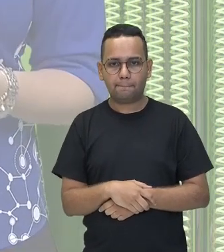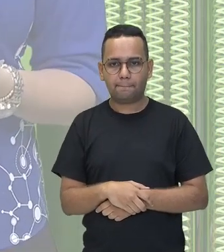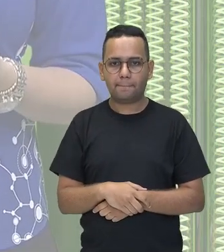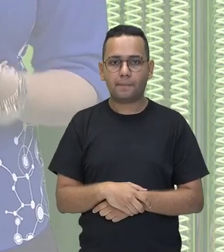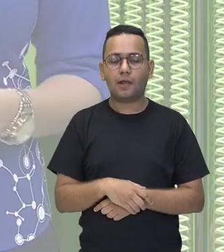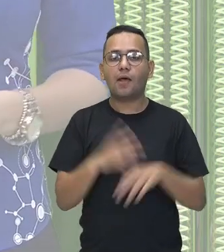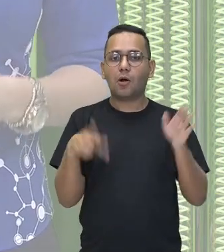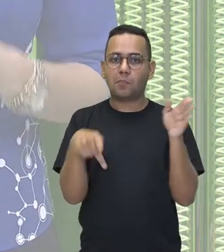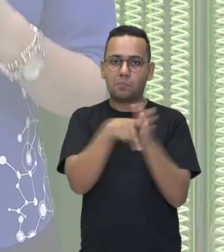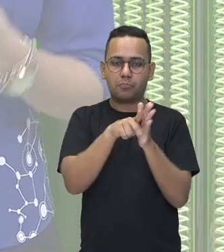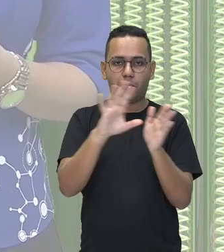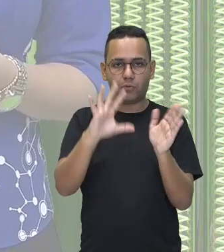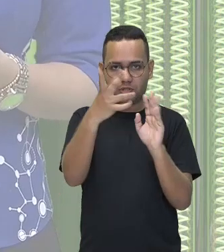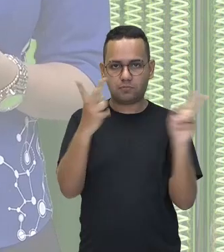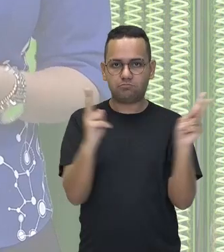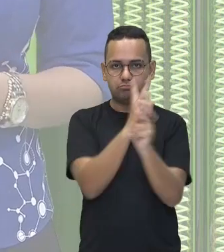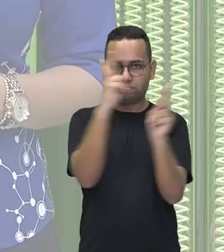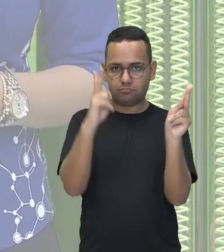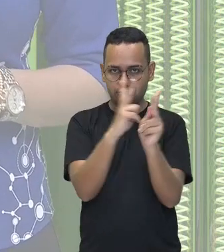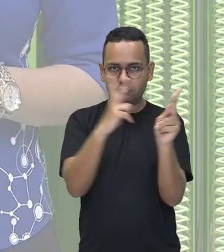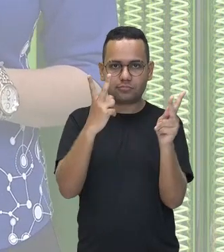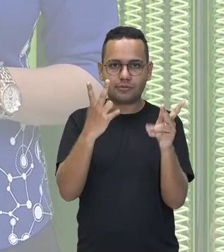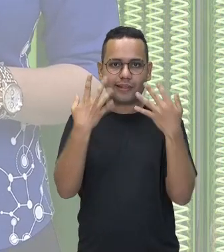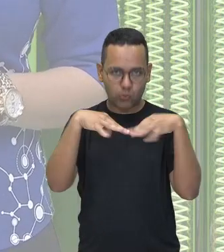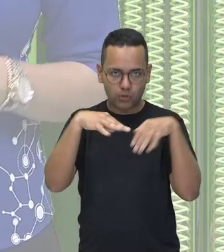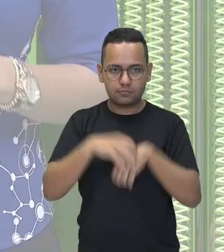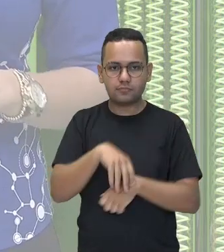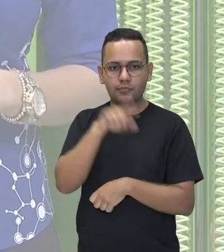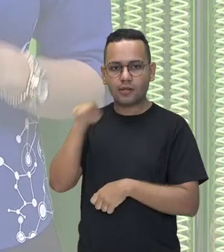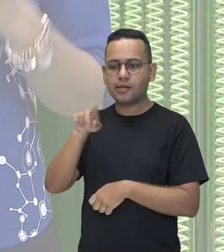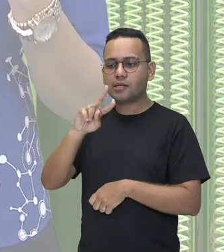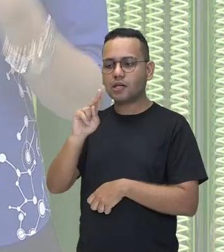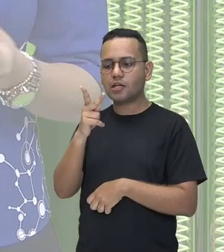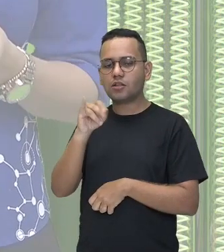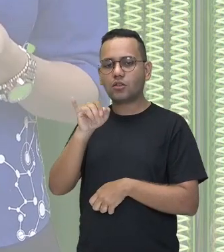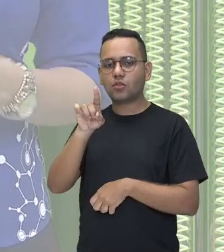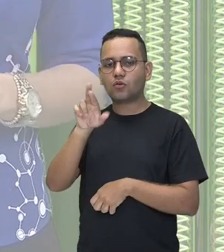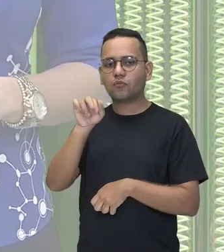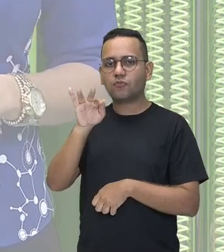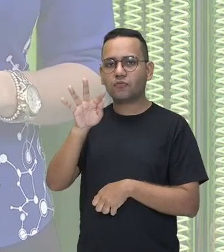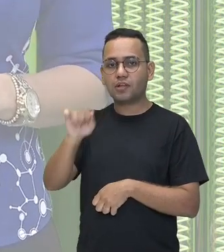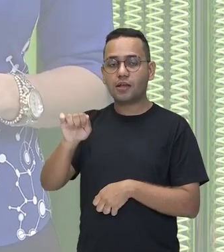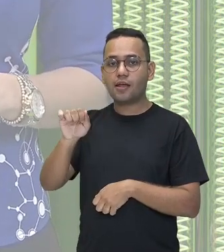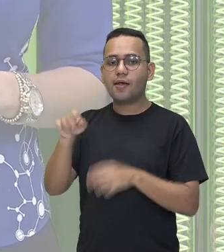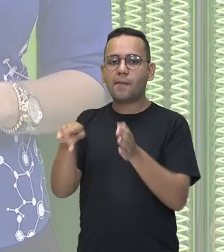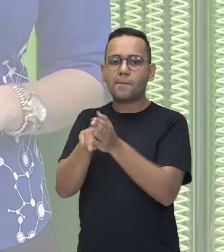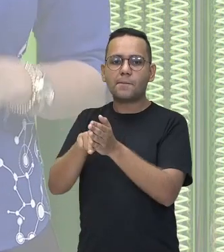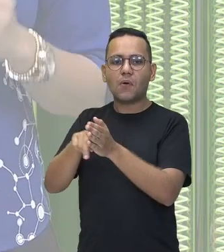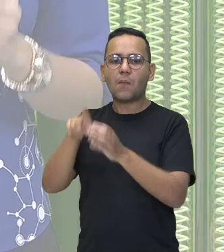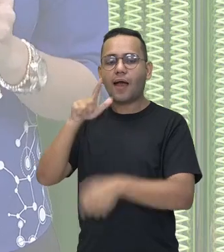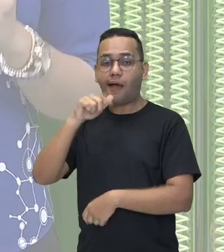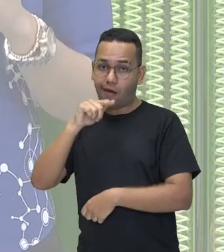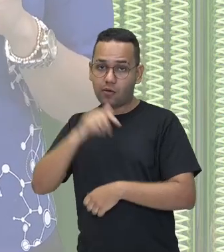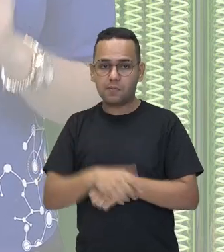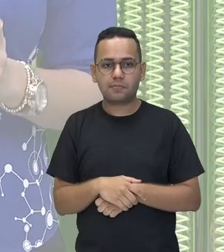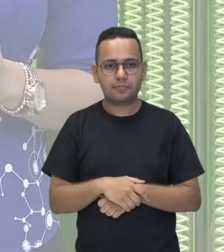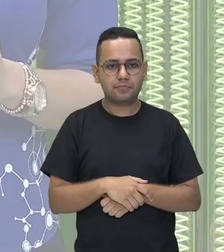através do vento, a hidrofilia é quando ocorre através da água, e nós temos também